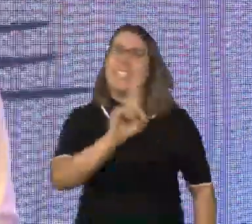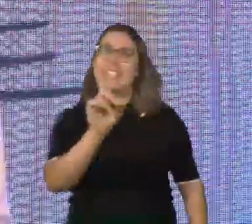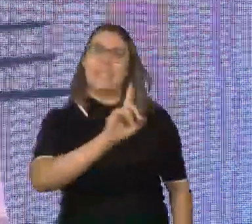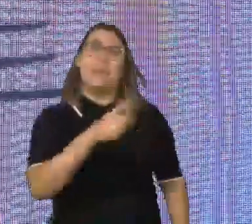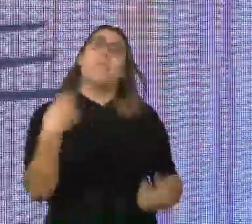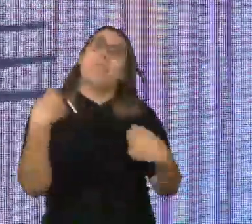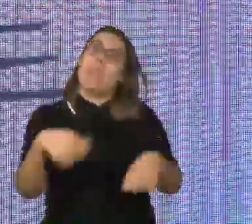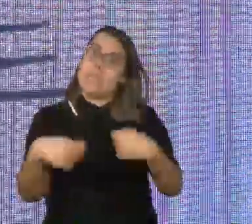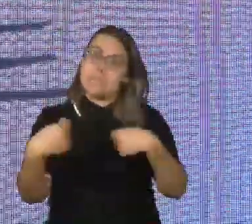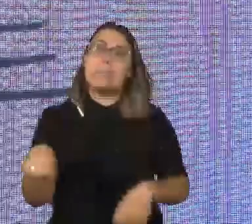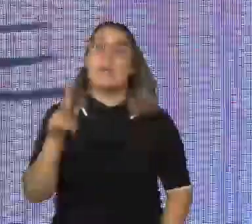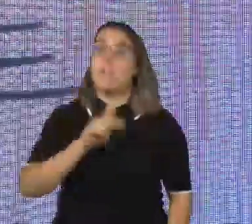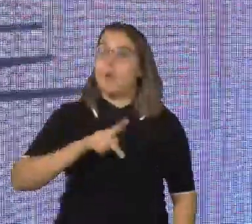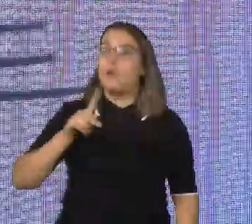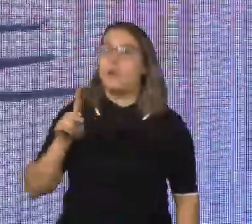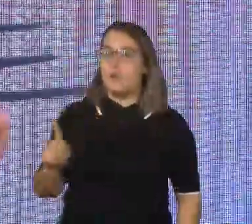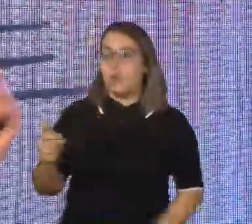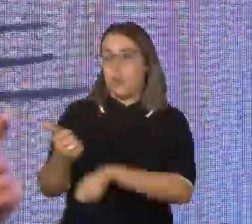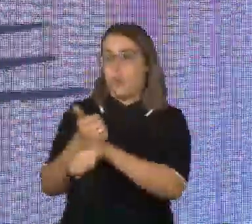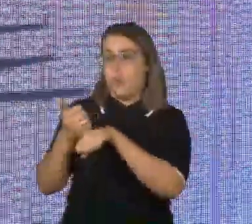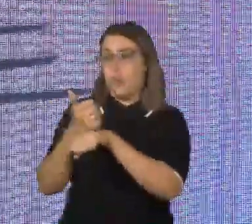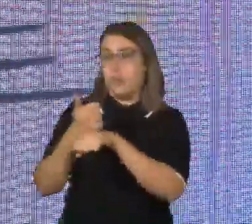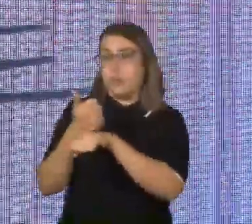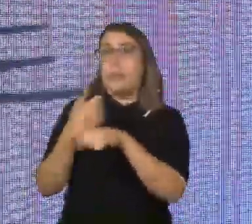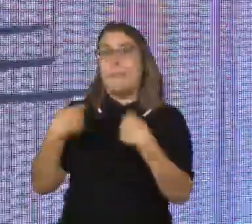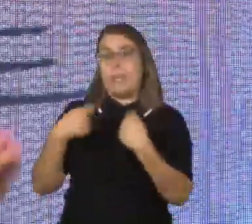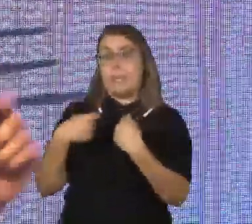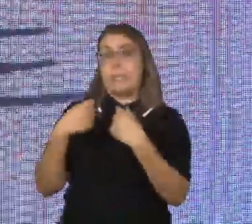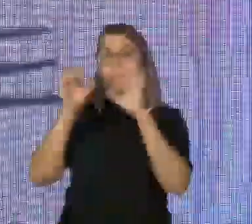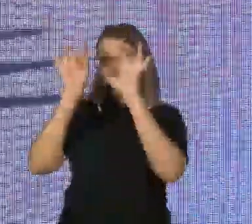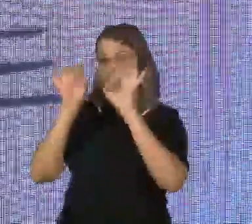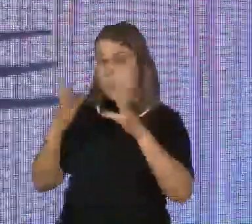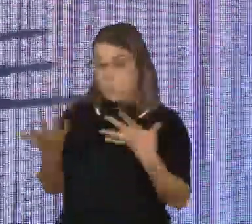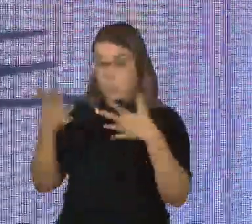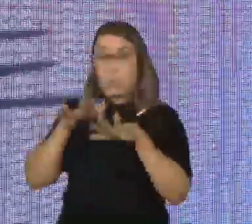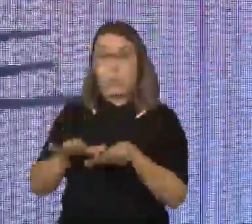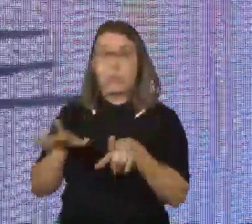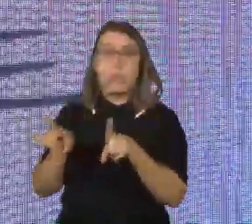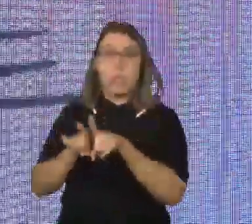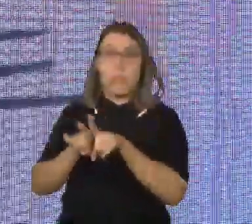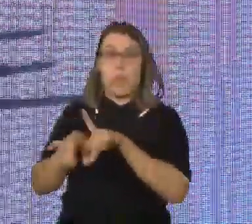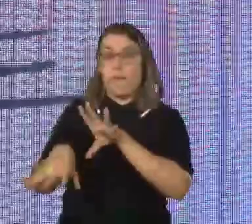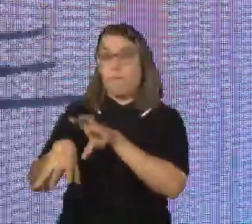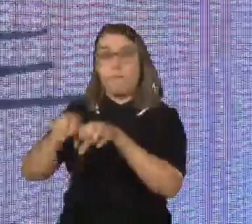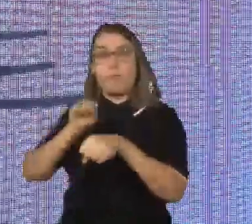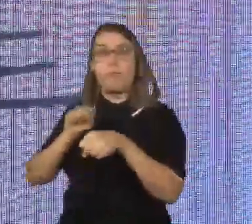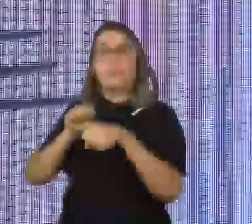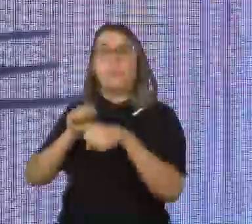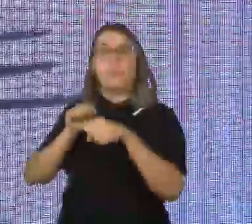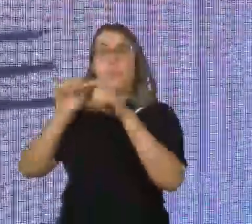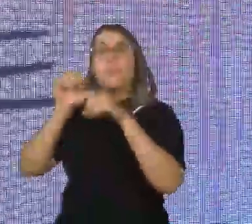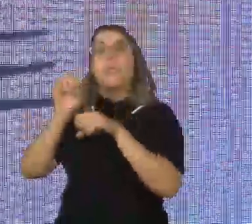Um professor com especialização em educação inclusiva ou com formação em educação especial.